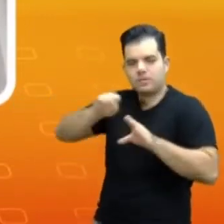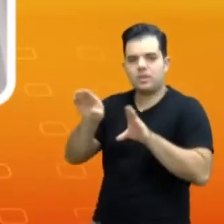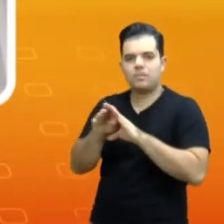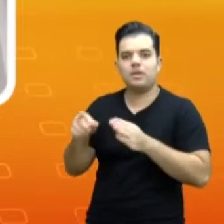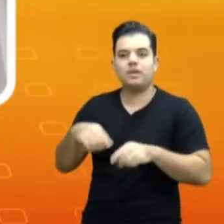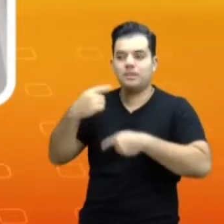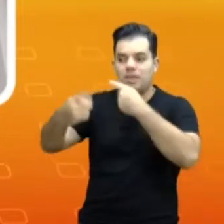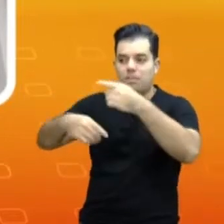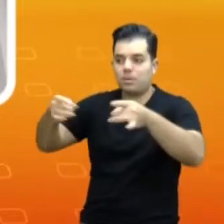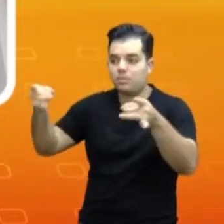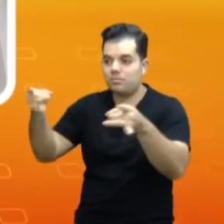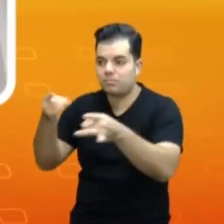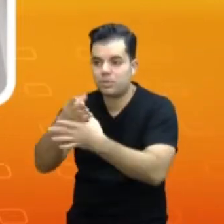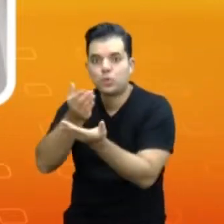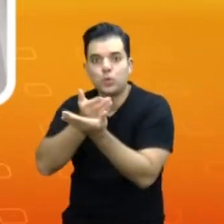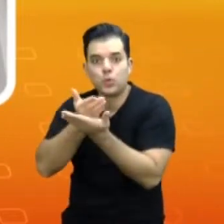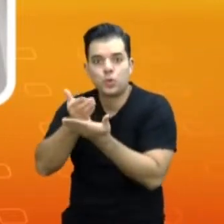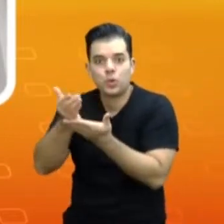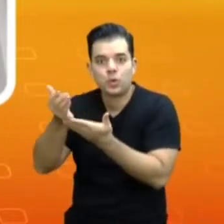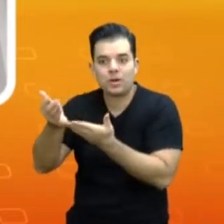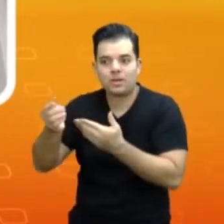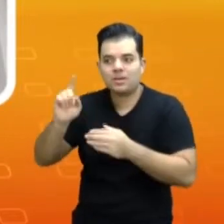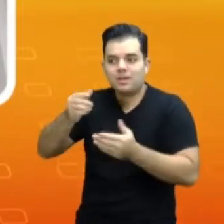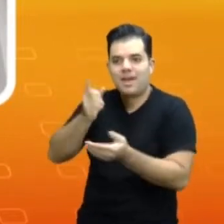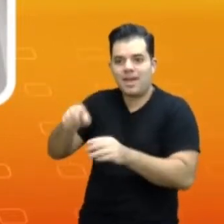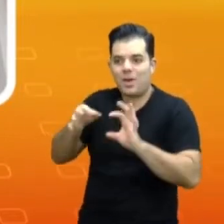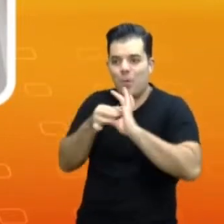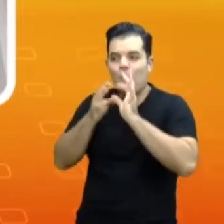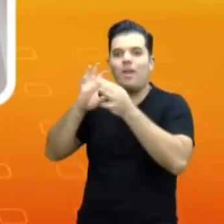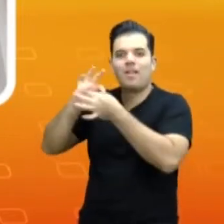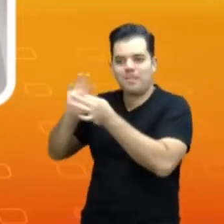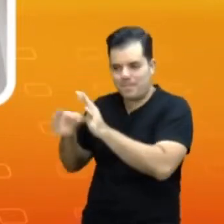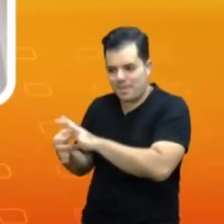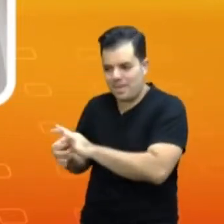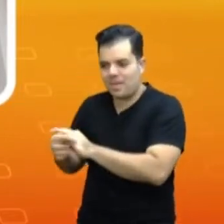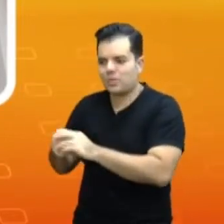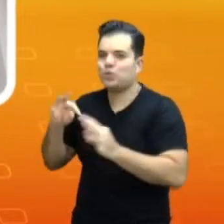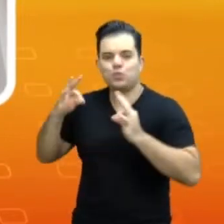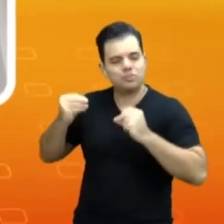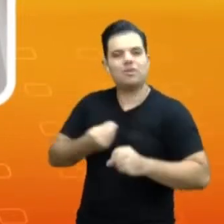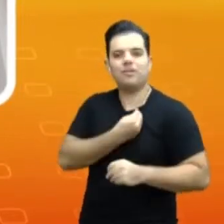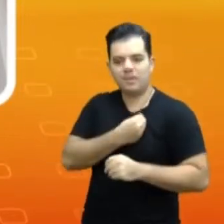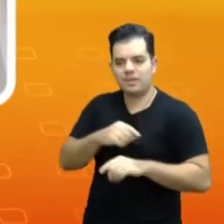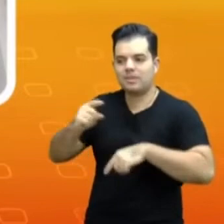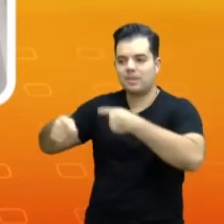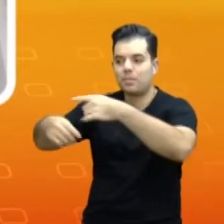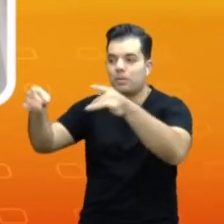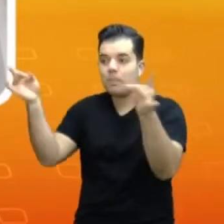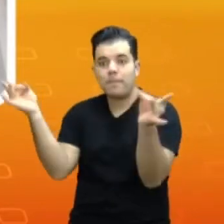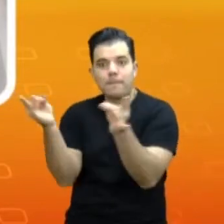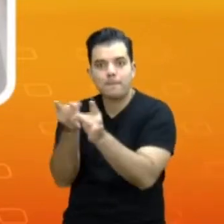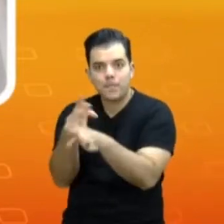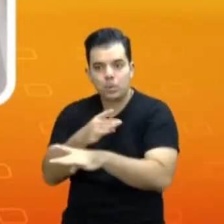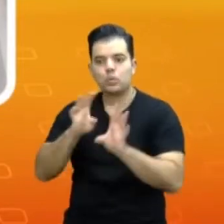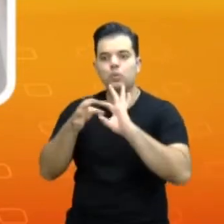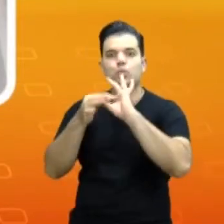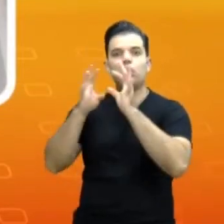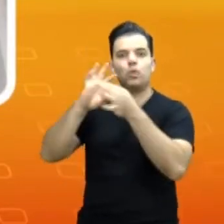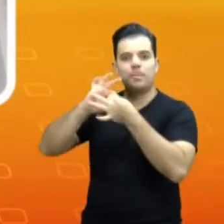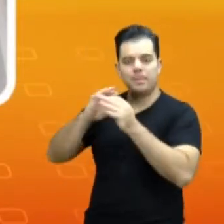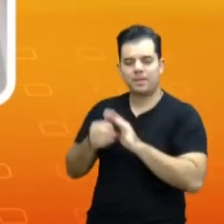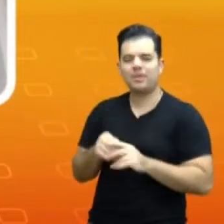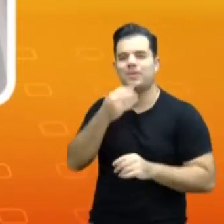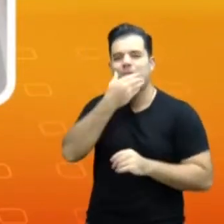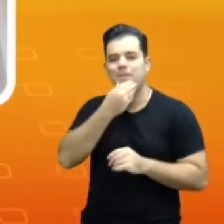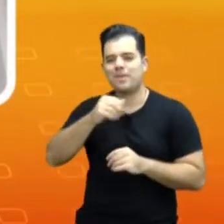e depois da cerimônia iniciar, também fazendo o evento de conclusão. De finalização da Olimpíada, também o